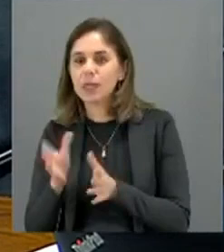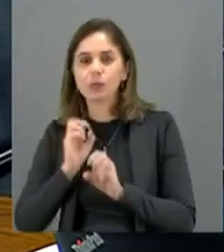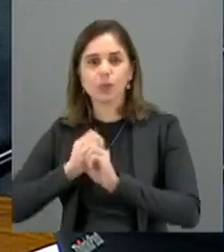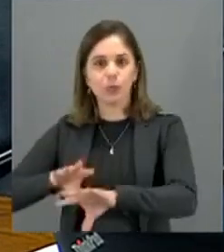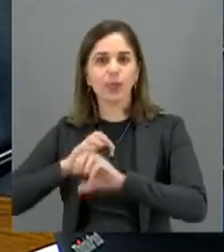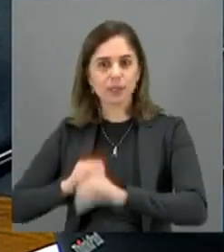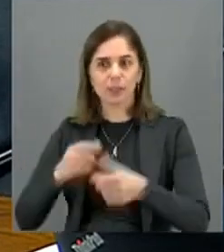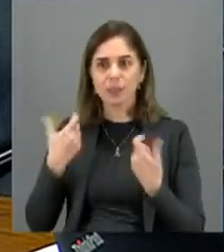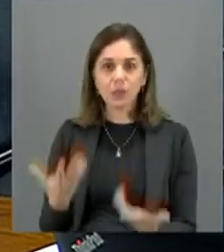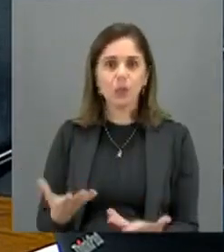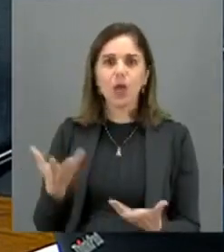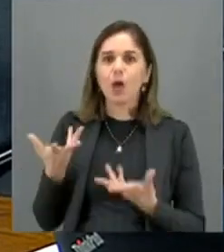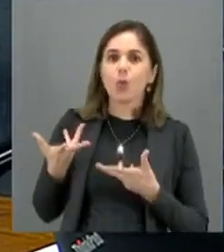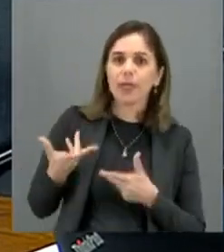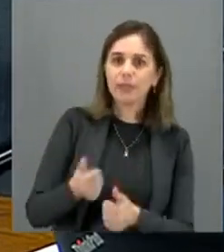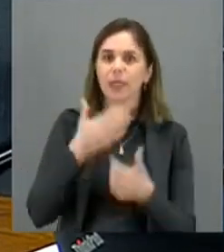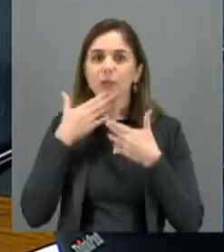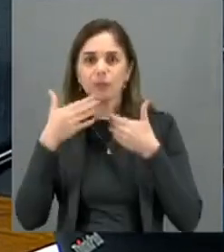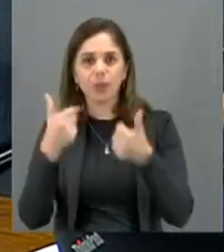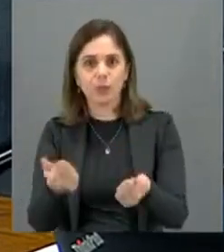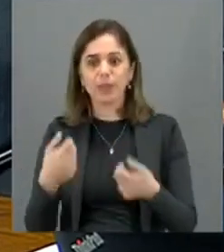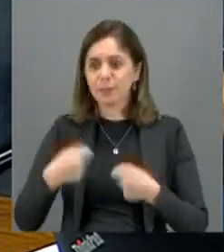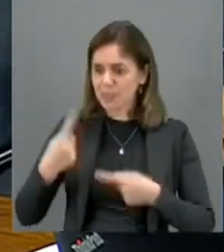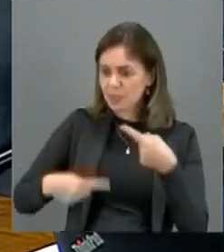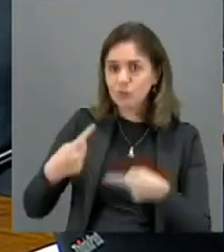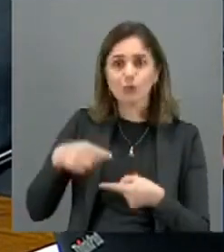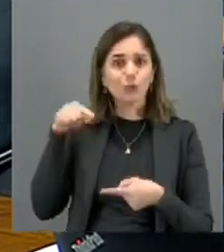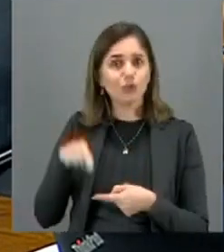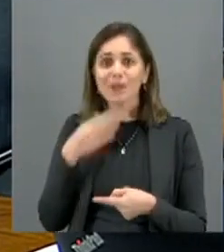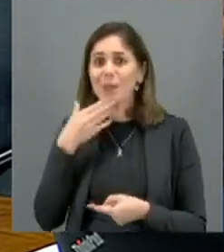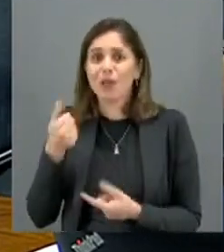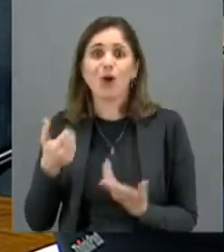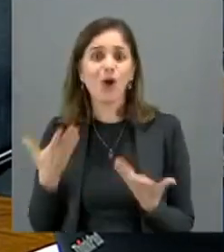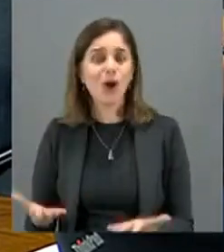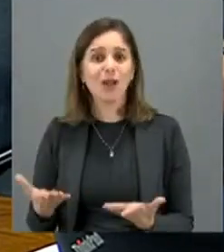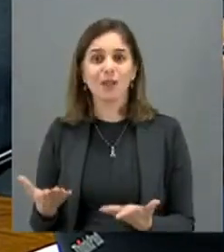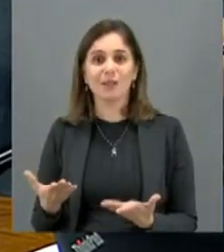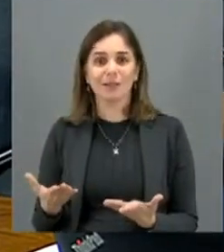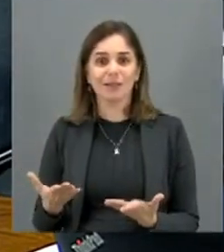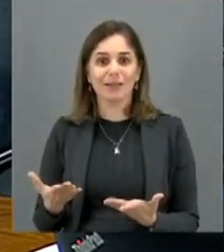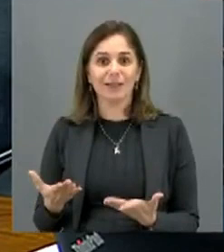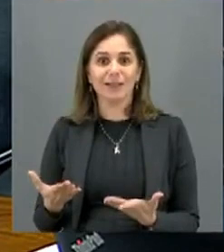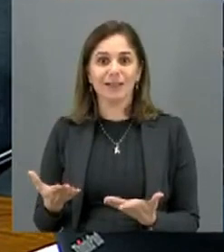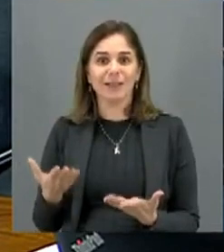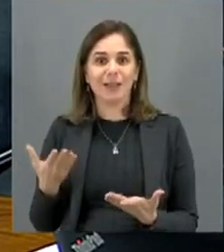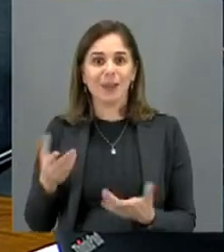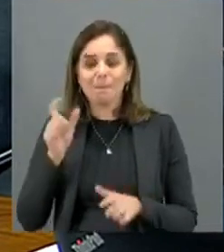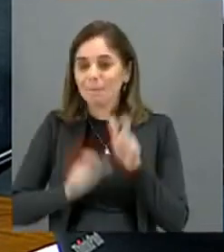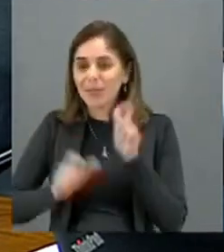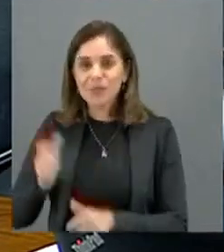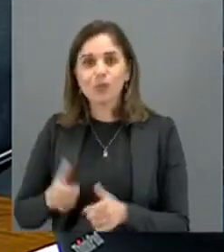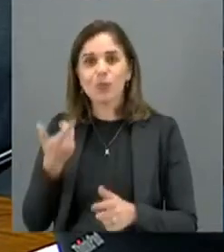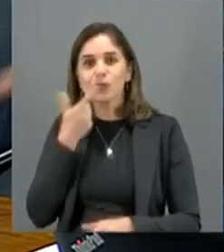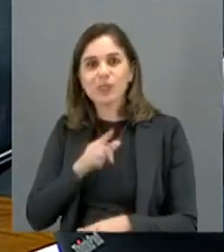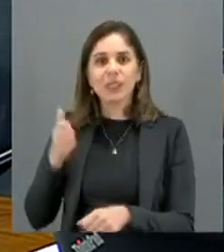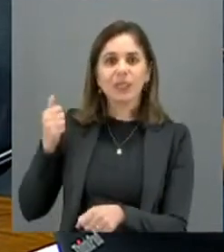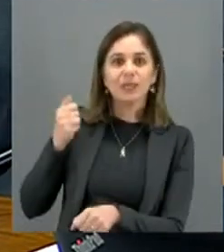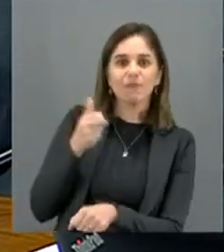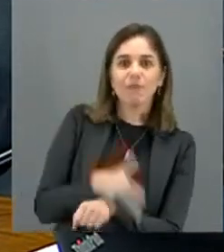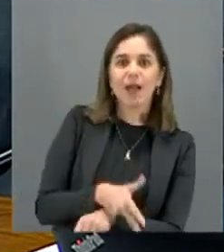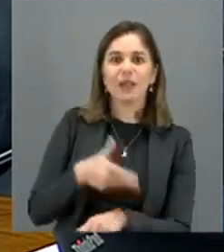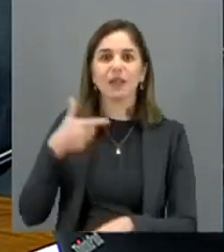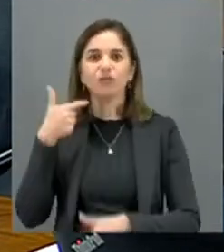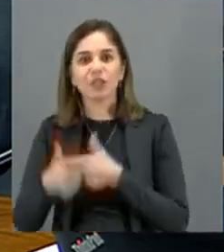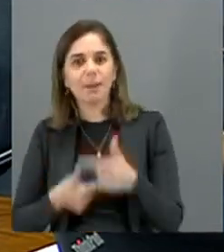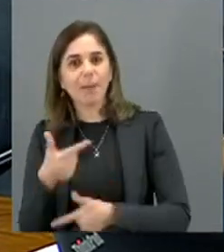da qualidade da educação no nosso país, que vai permitir que as pessoas possam estar qualificadas para ingressarem no mercado de trabalho e terem